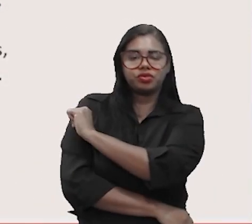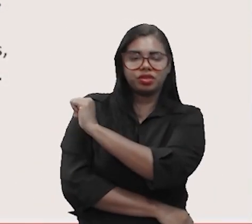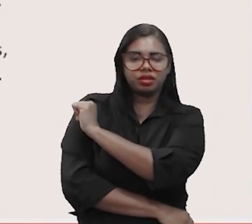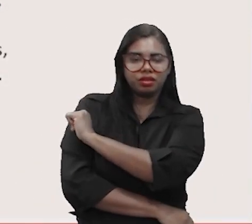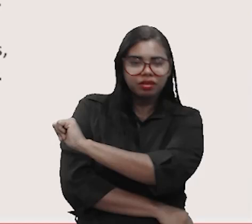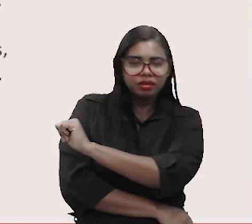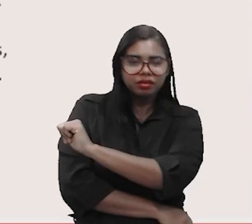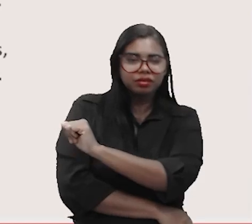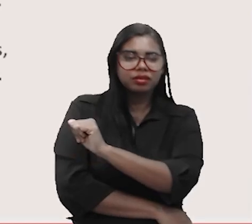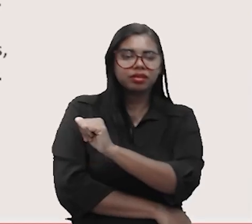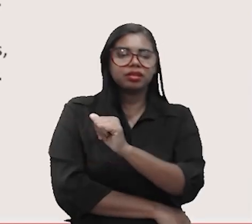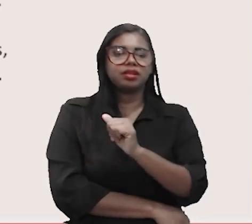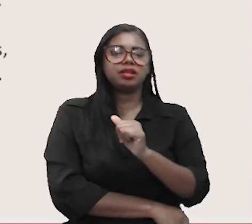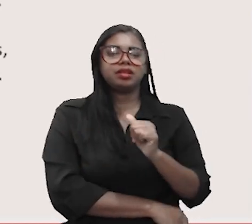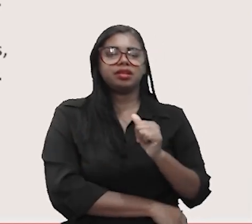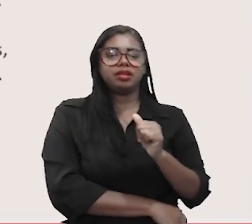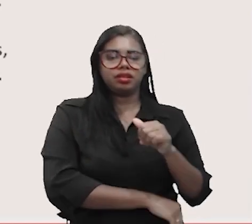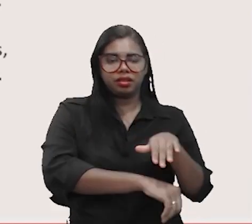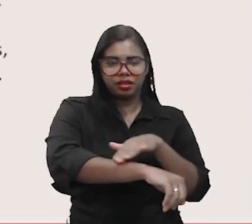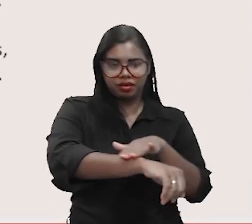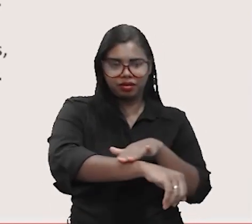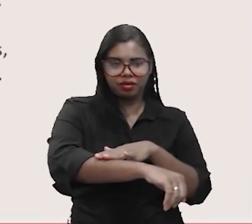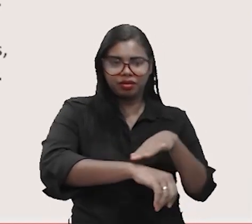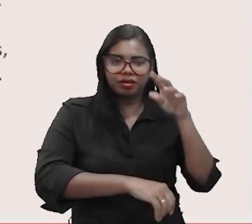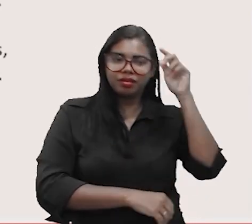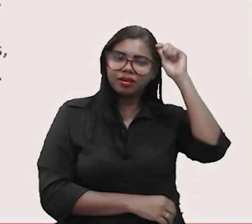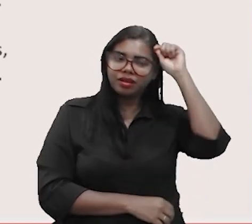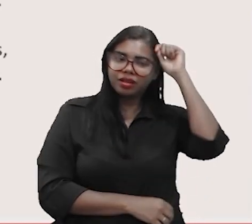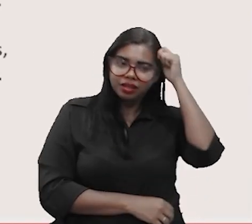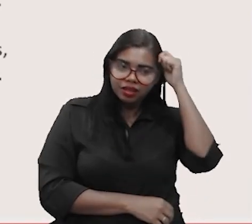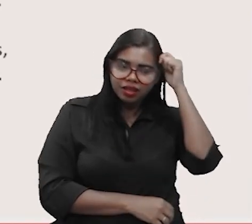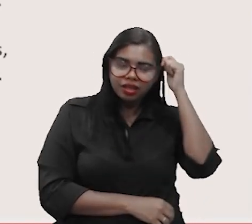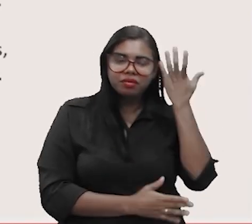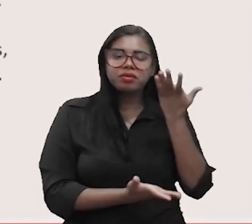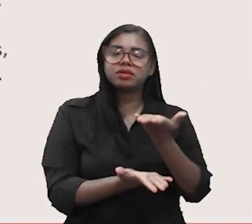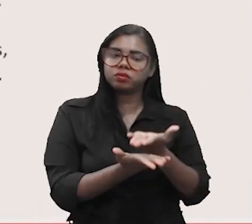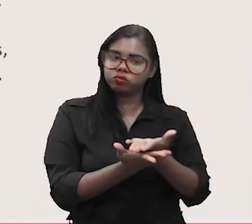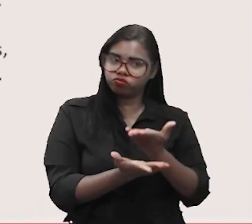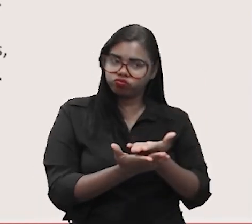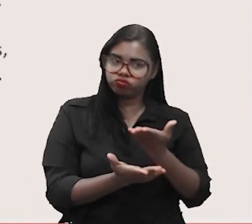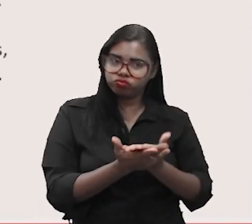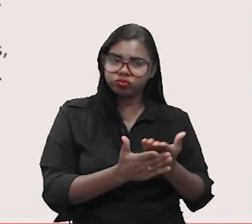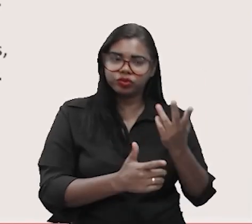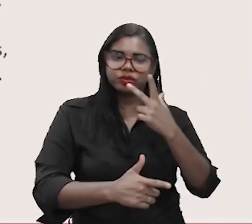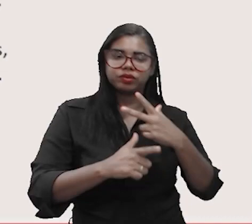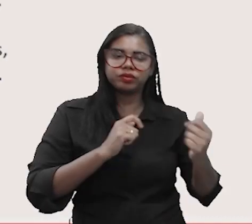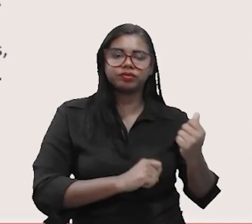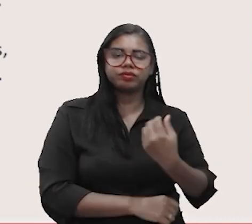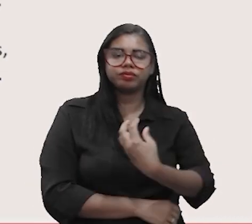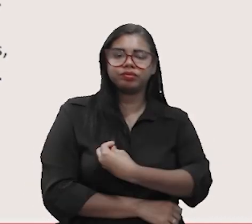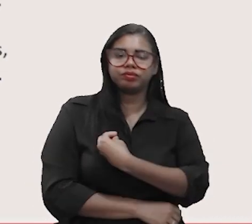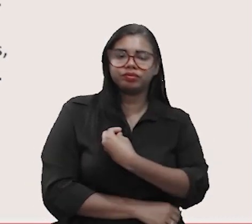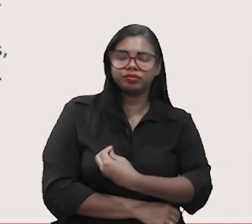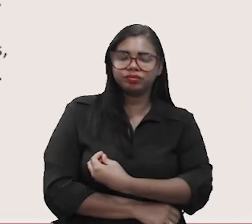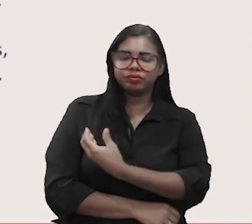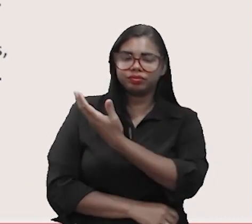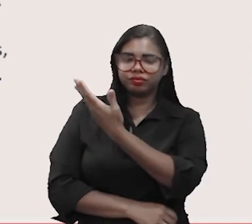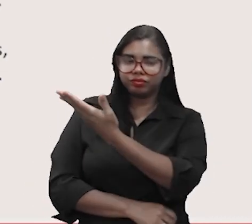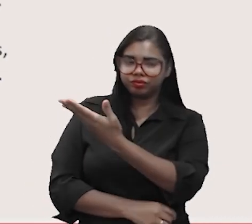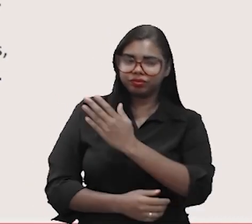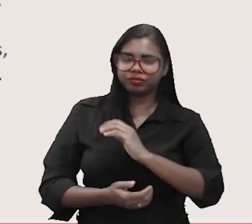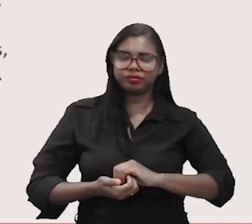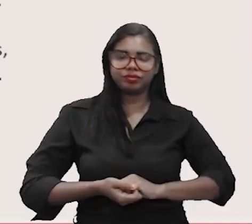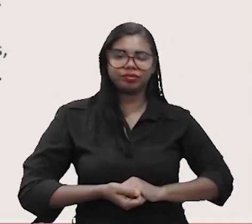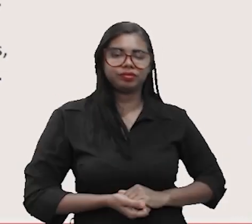negro, mas conseguiu ainda estudar. Você sabe que naquela época não era dado ao negro o direito de estudar, né? Mas